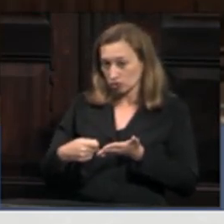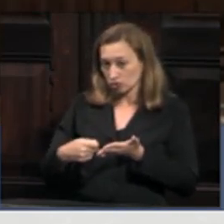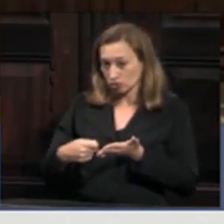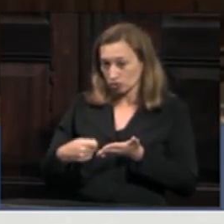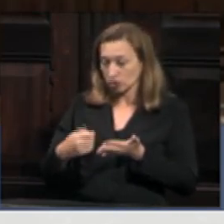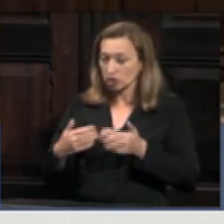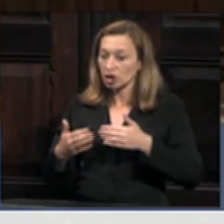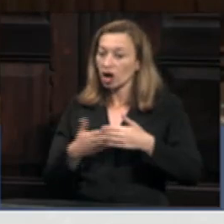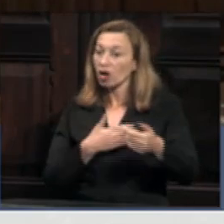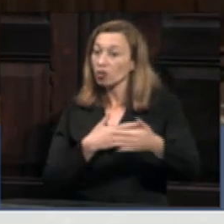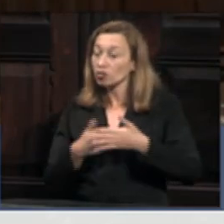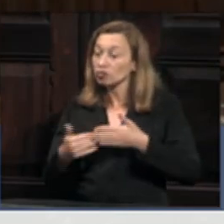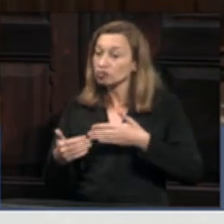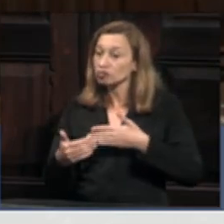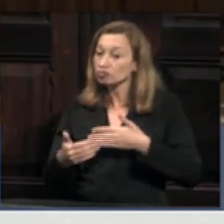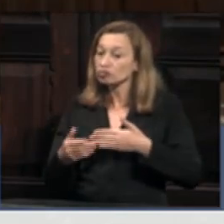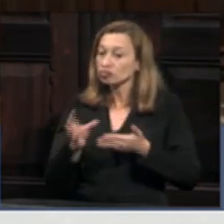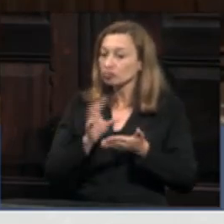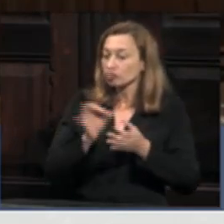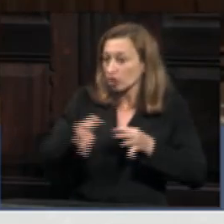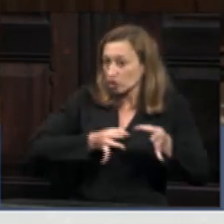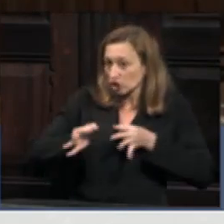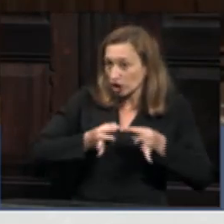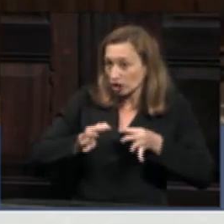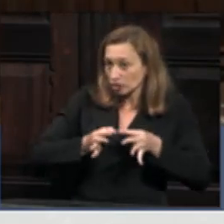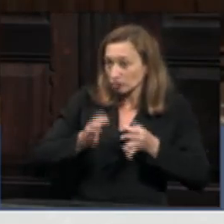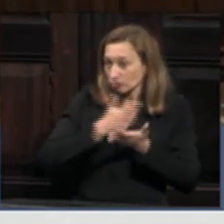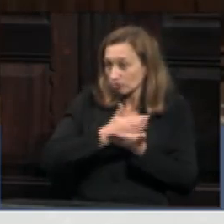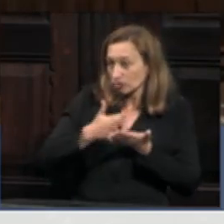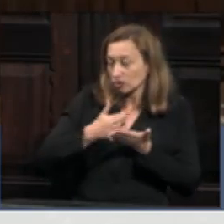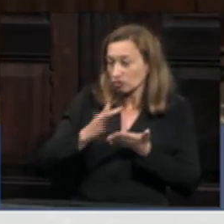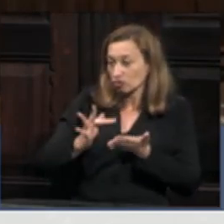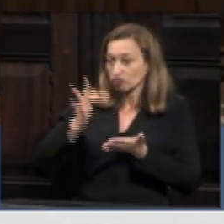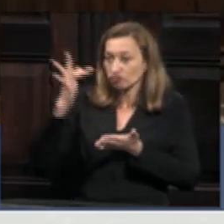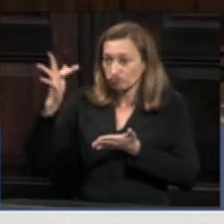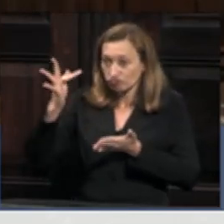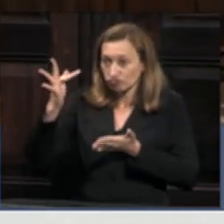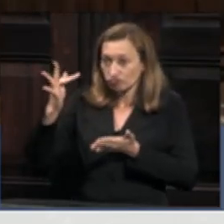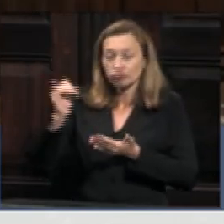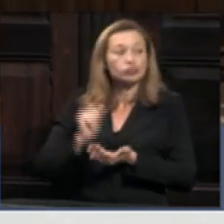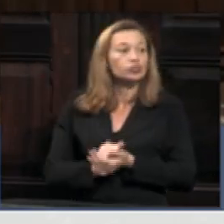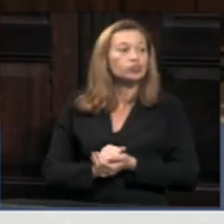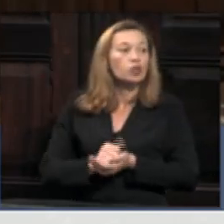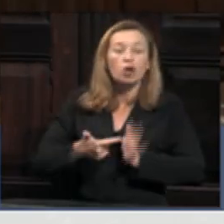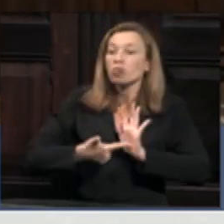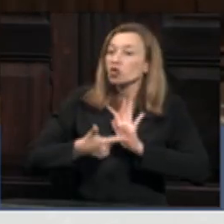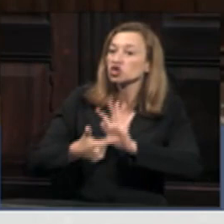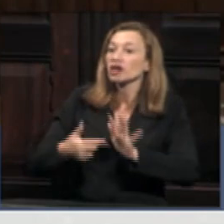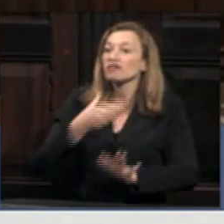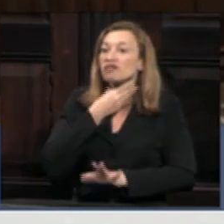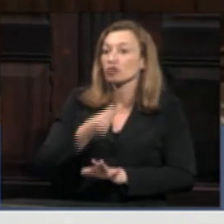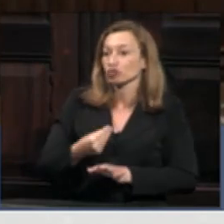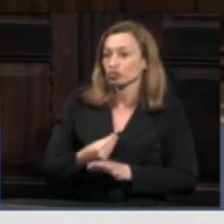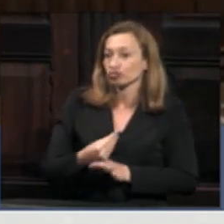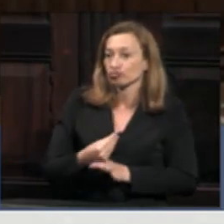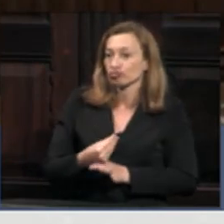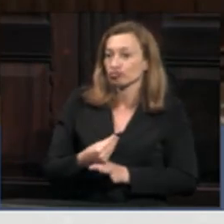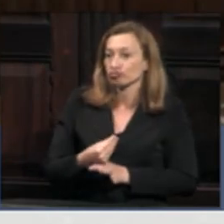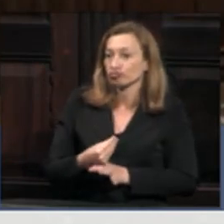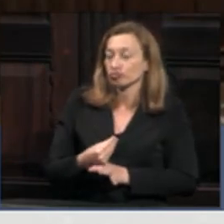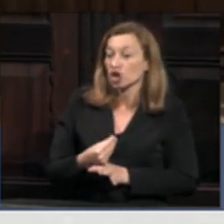começa o futuro governador a mostrar uma face que eu